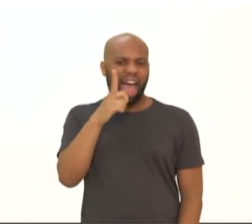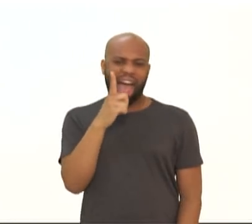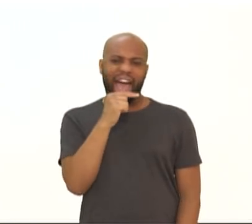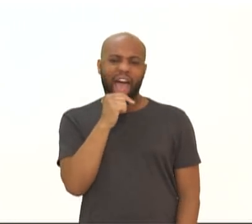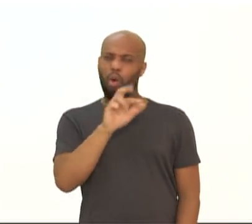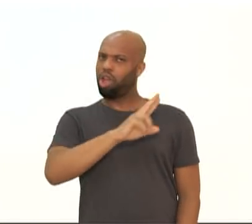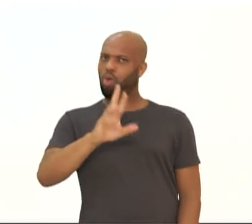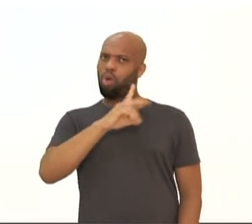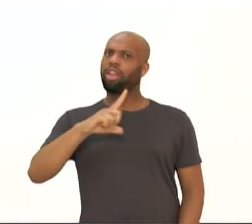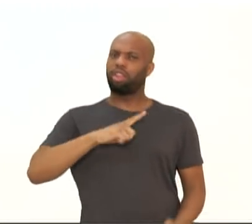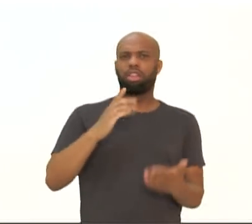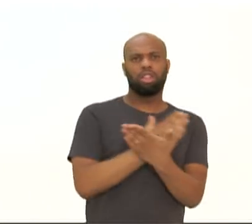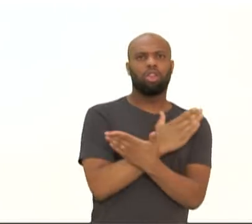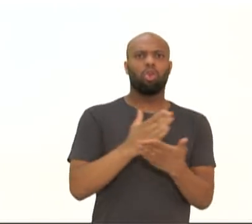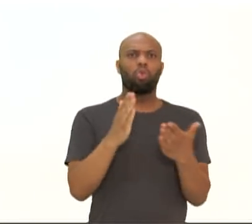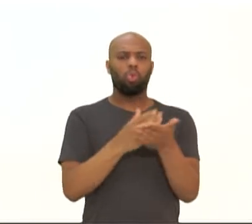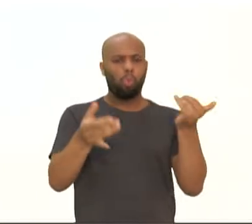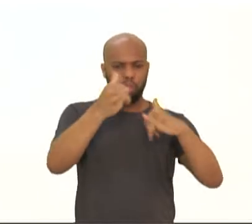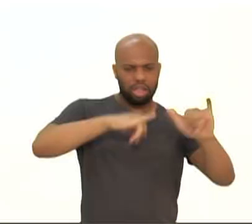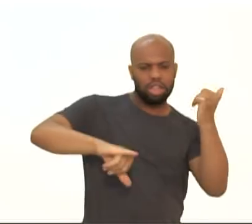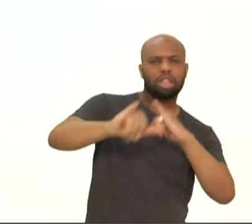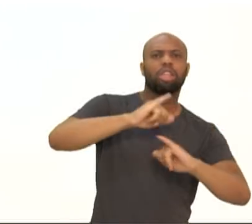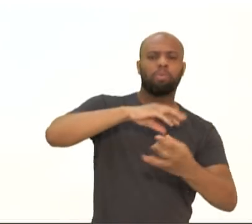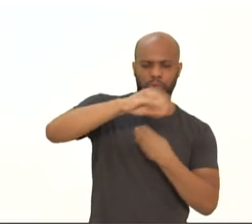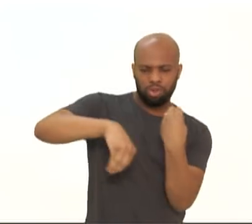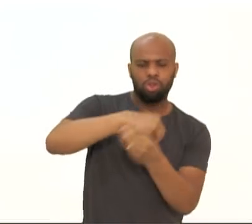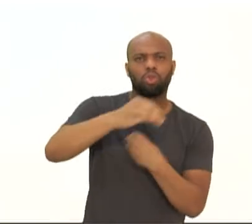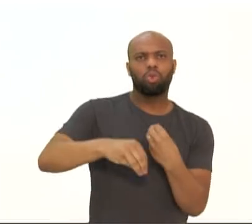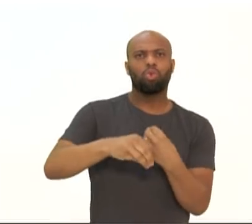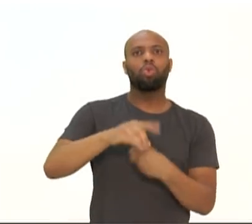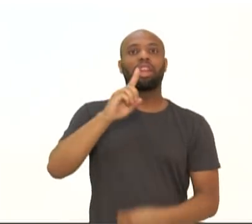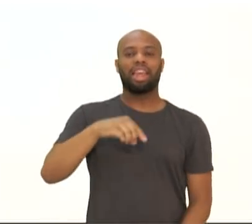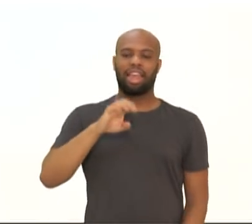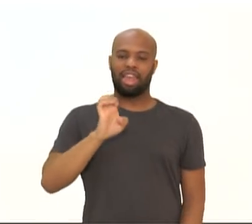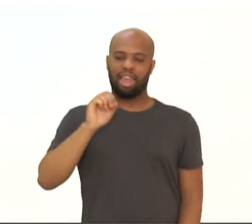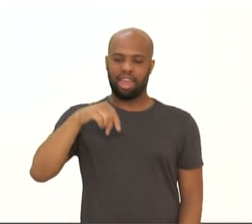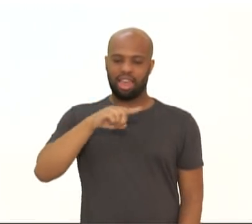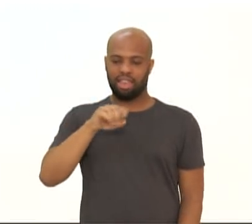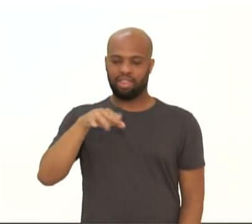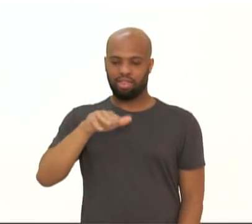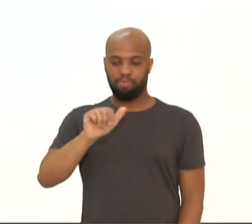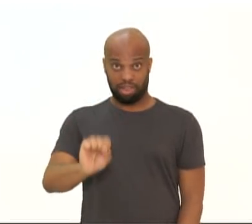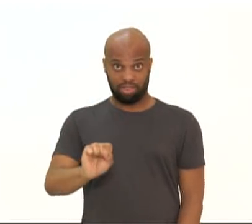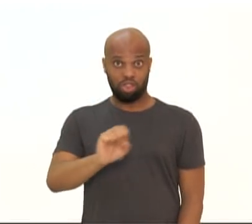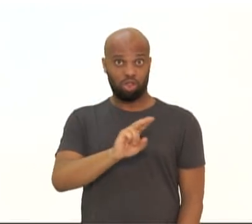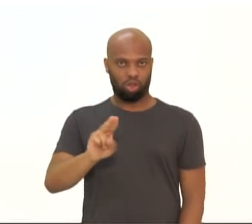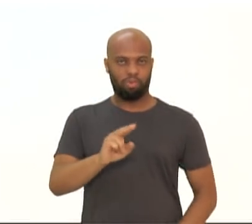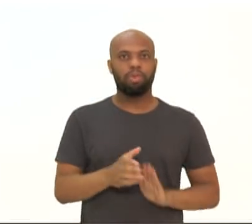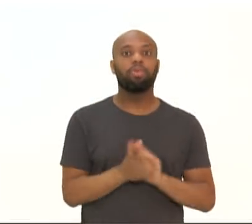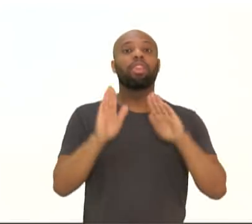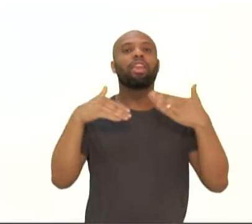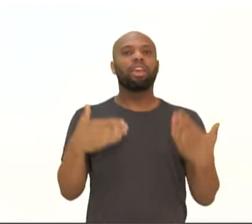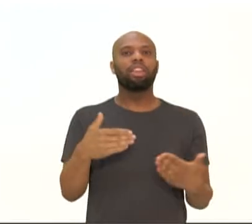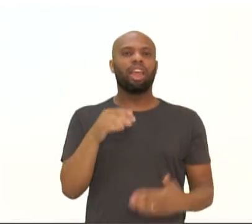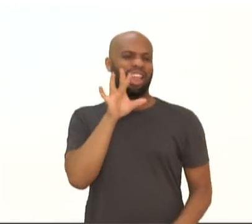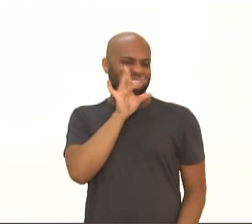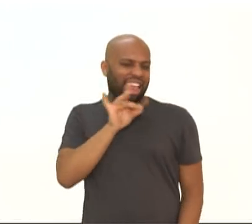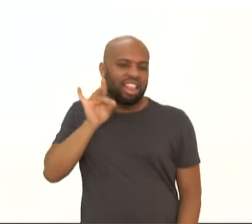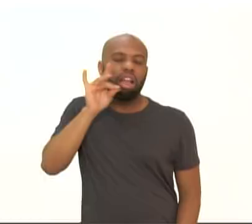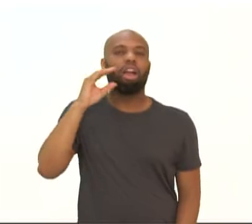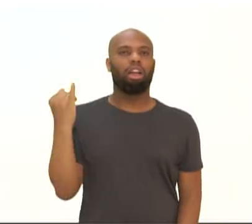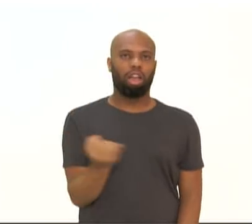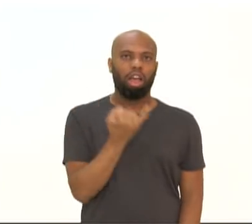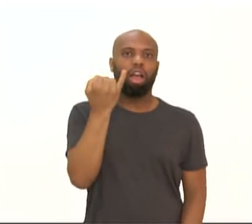de algumas substâncias químicas denominadas enzimas, tá? Então, a saliva é muito importante,